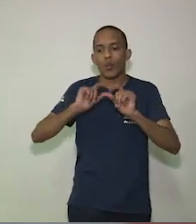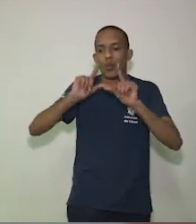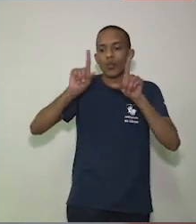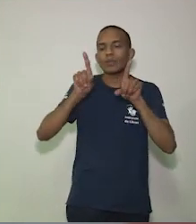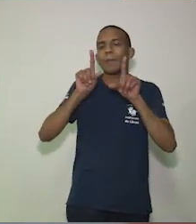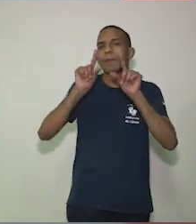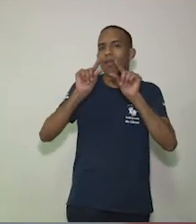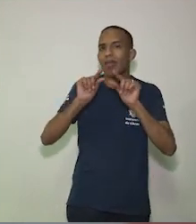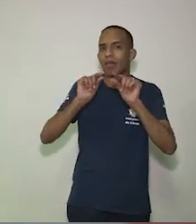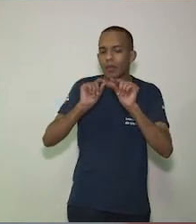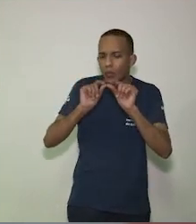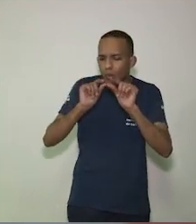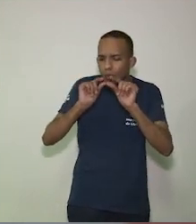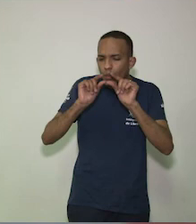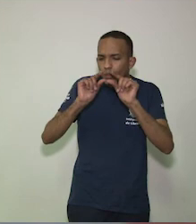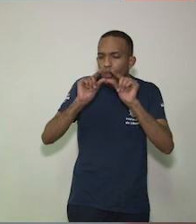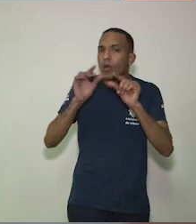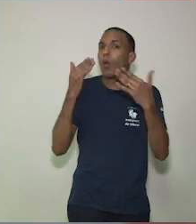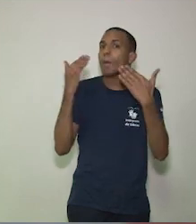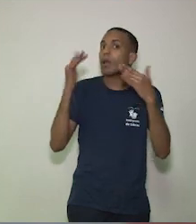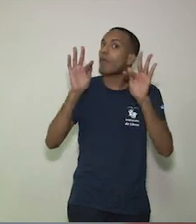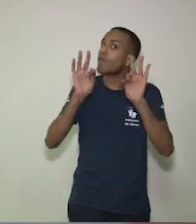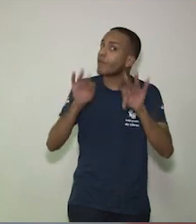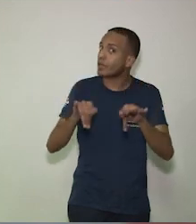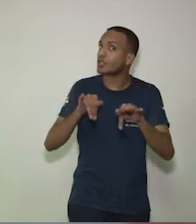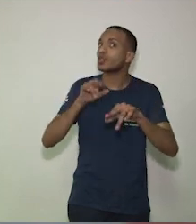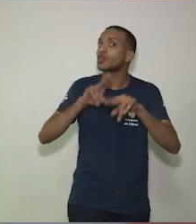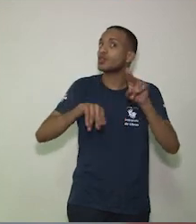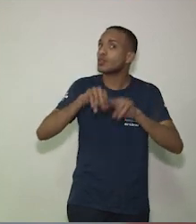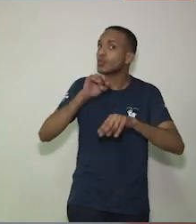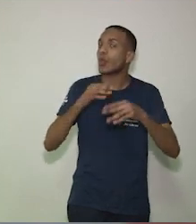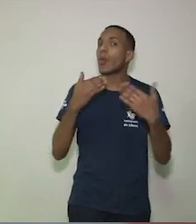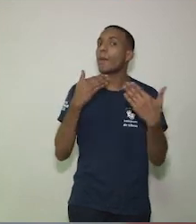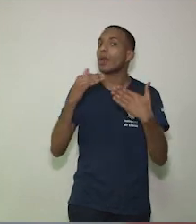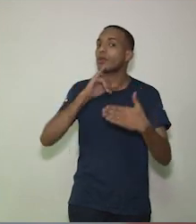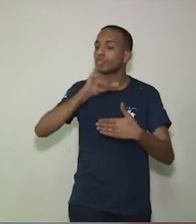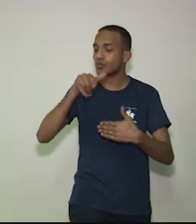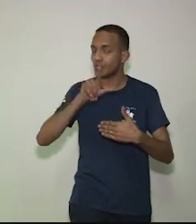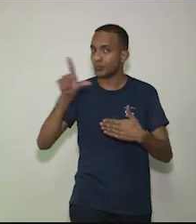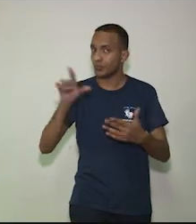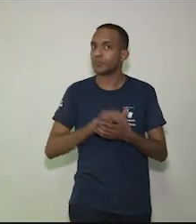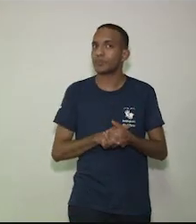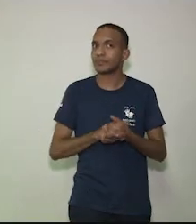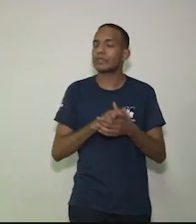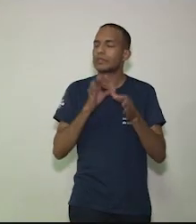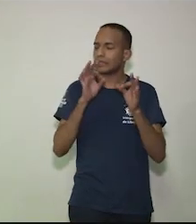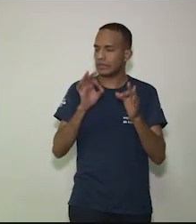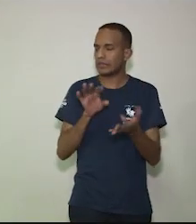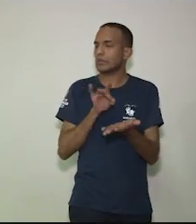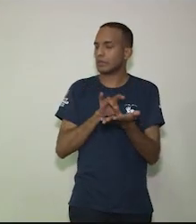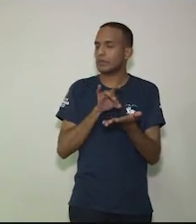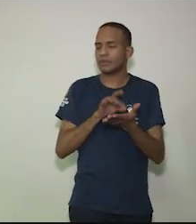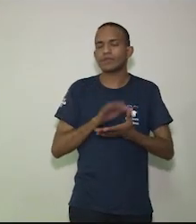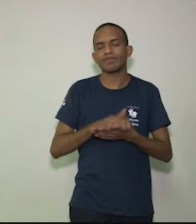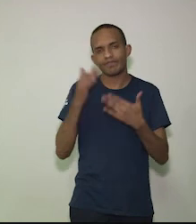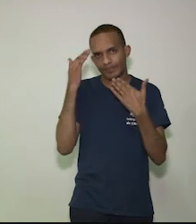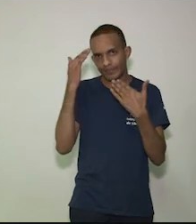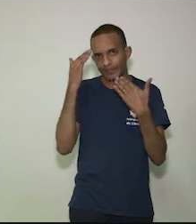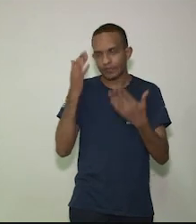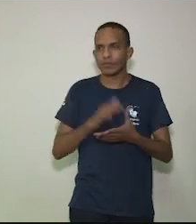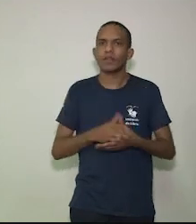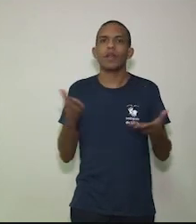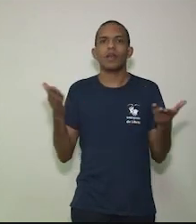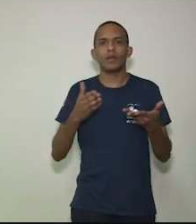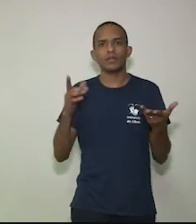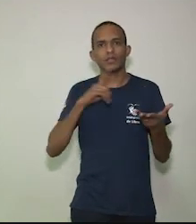crescimento menor quando a gente compara final de julho com começo de julho, certo? Certíssimo. Tudo bem. Agora